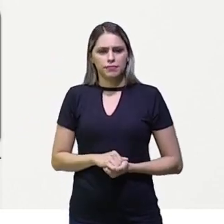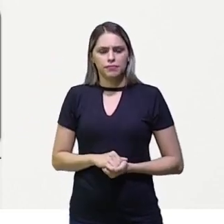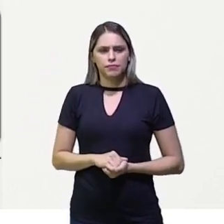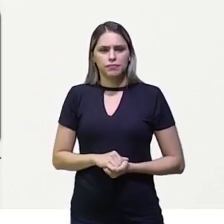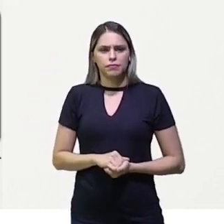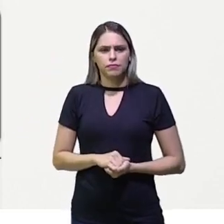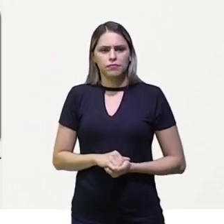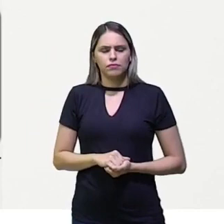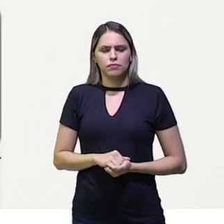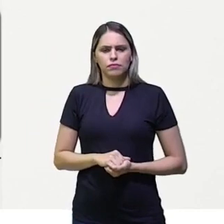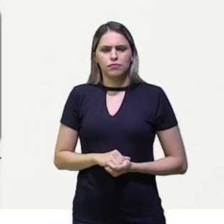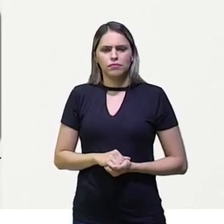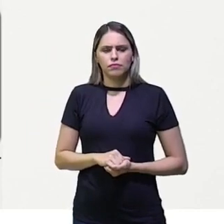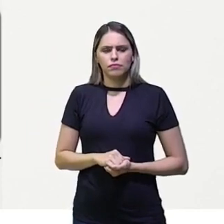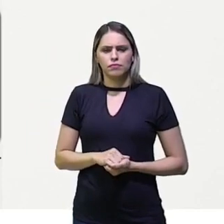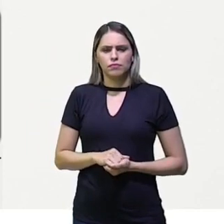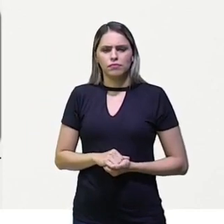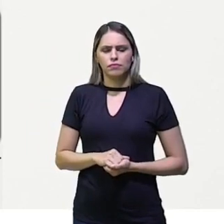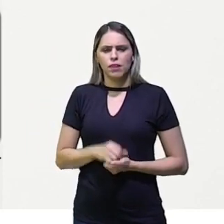Olhem,